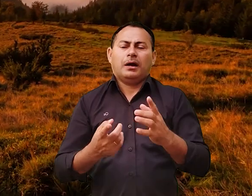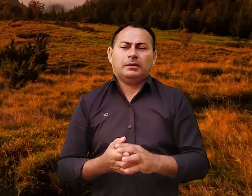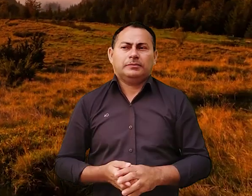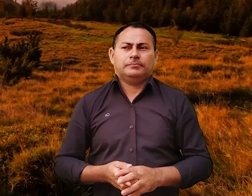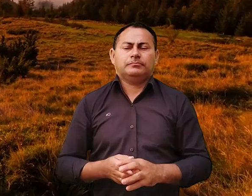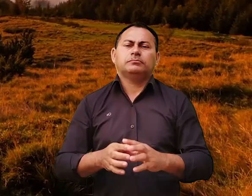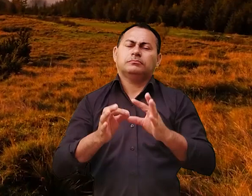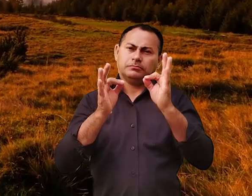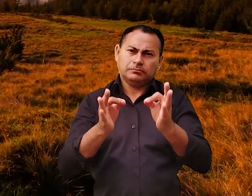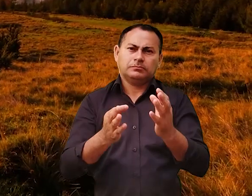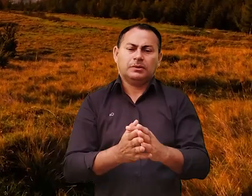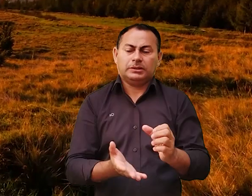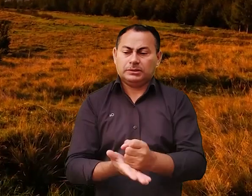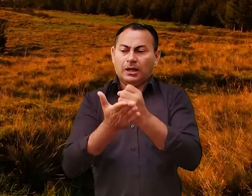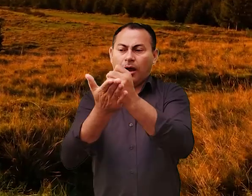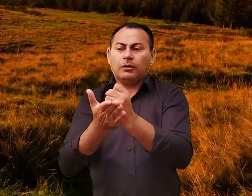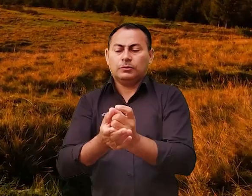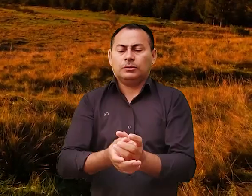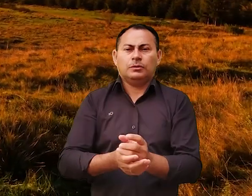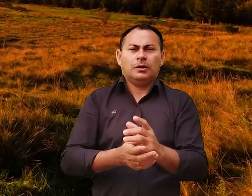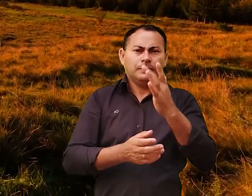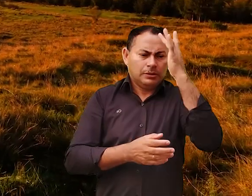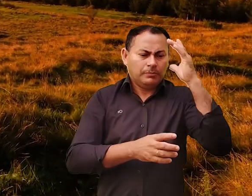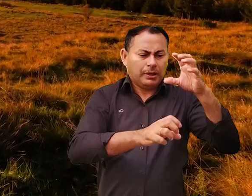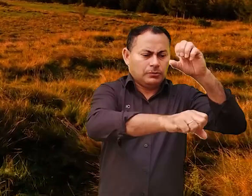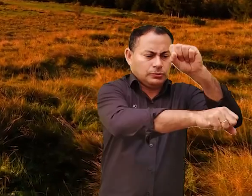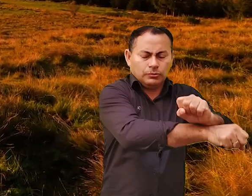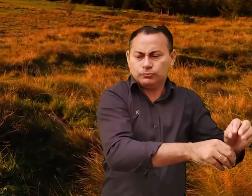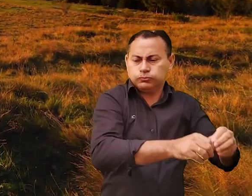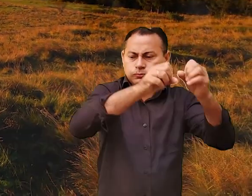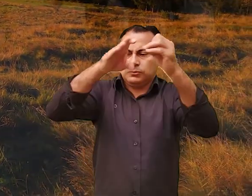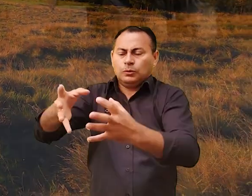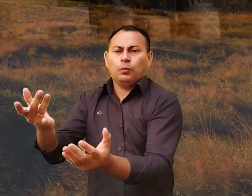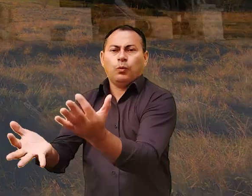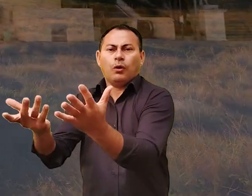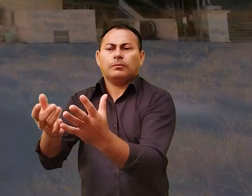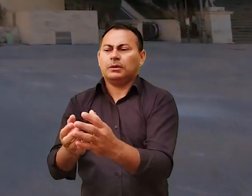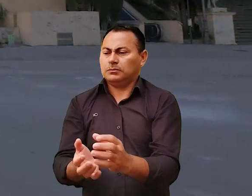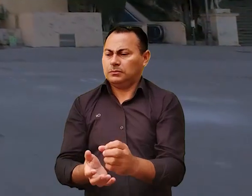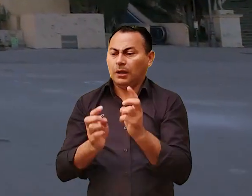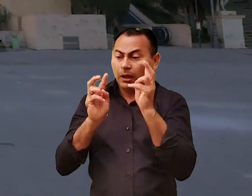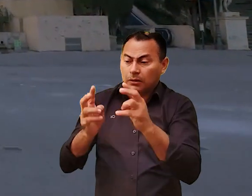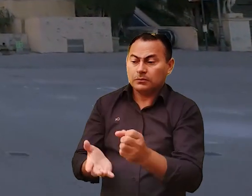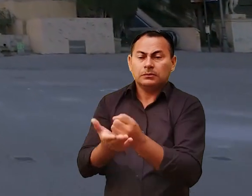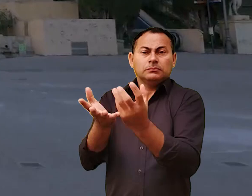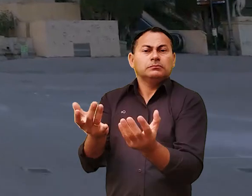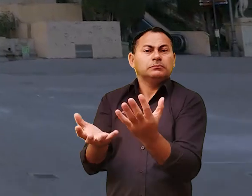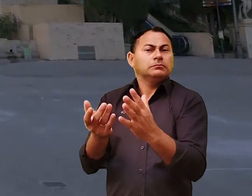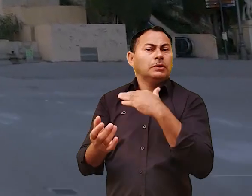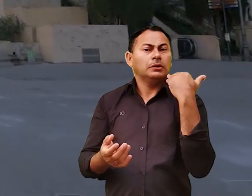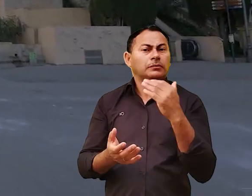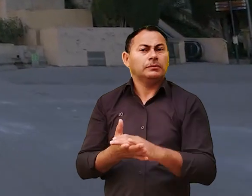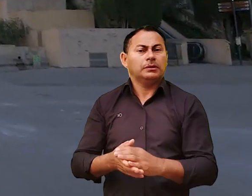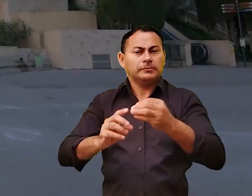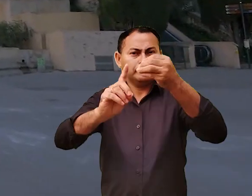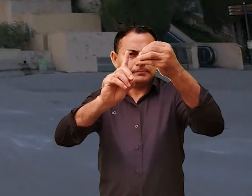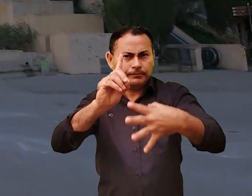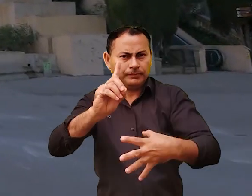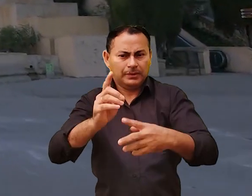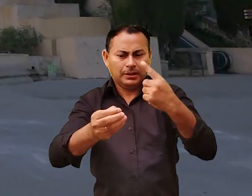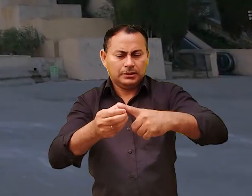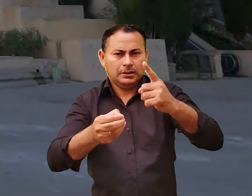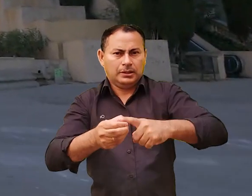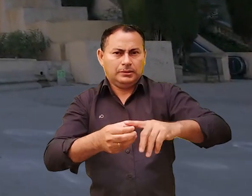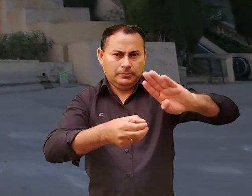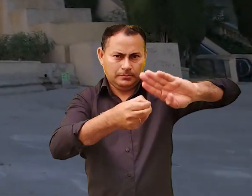foram miraculosamente salvos quando foram jogados na fornalha. Se você observar cuidadosamente a descrição feita da